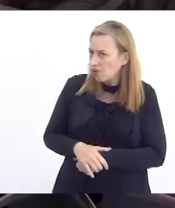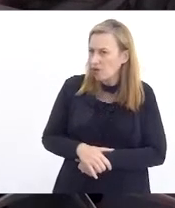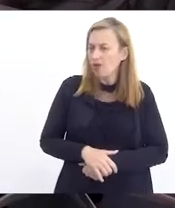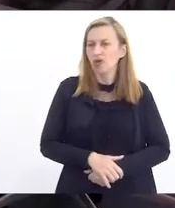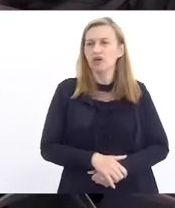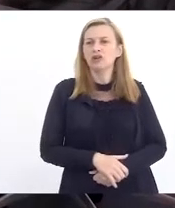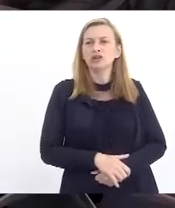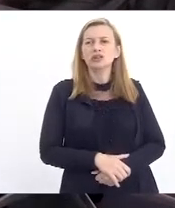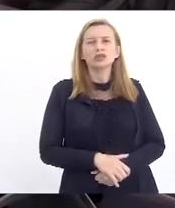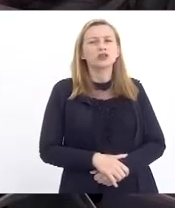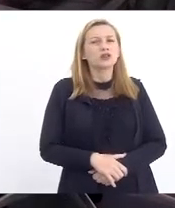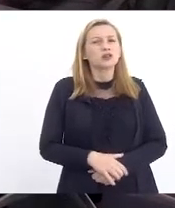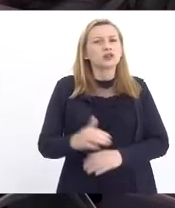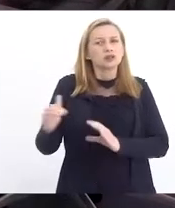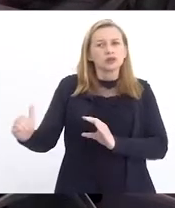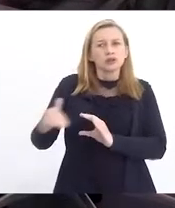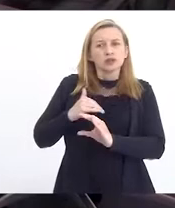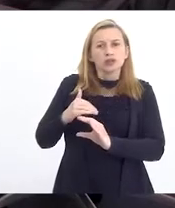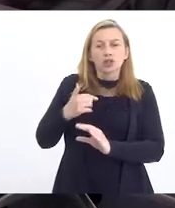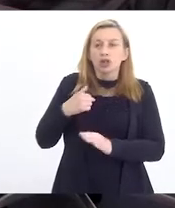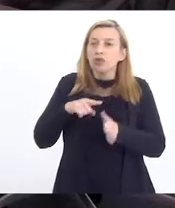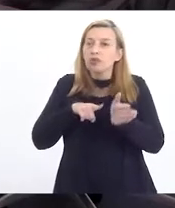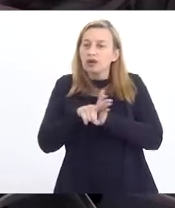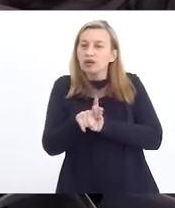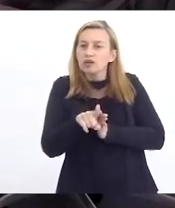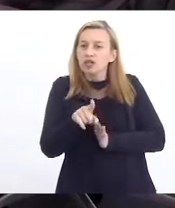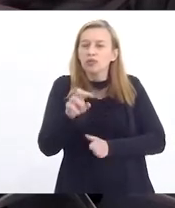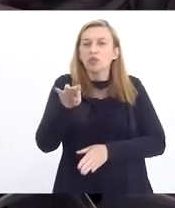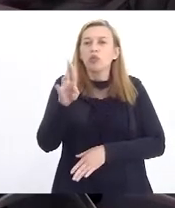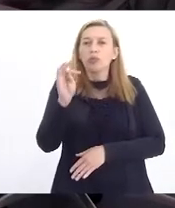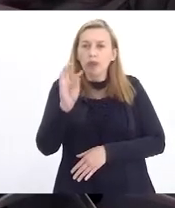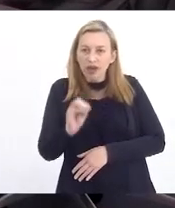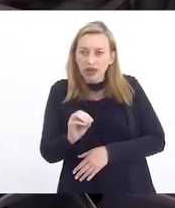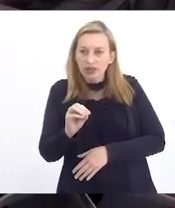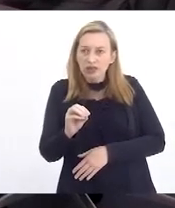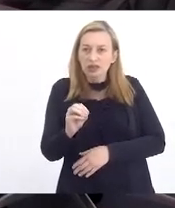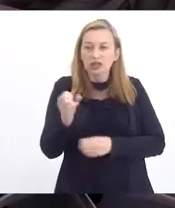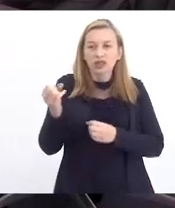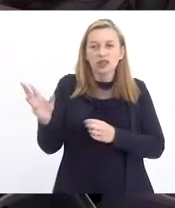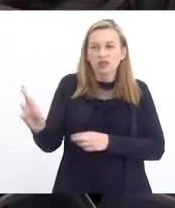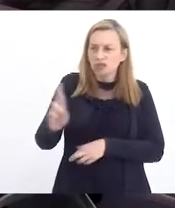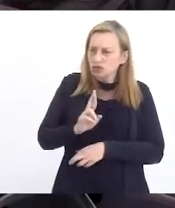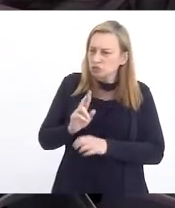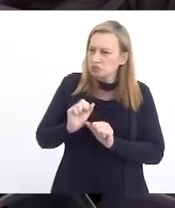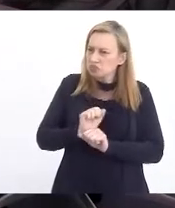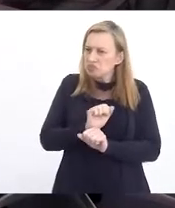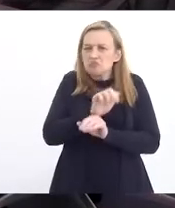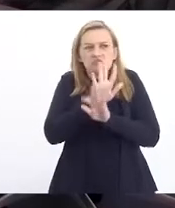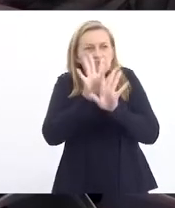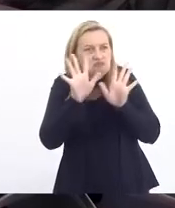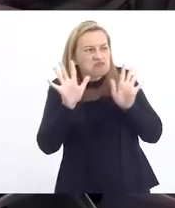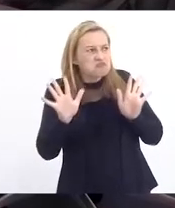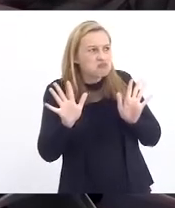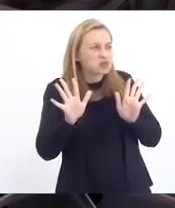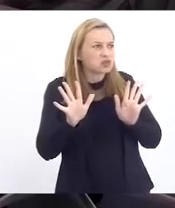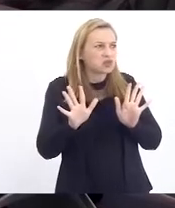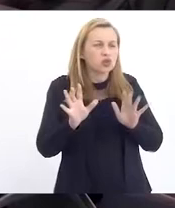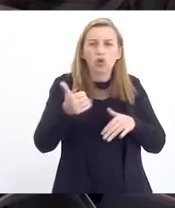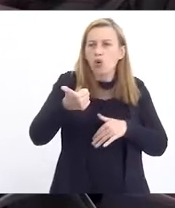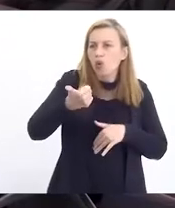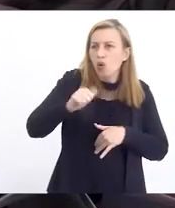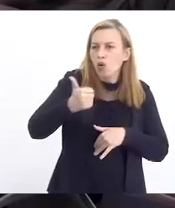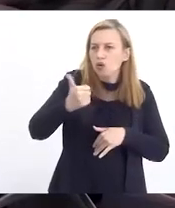O que me passaram agora, que eu até perguntei até para o Humberto, e o Humberto tem me respondido com muita presteza e muita clareza, são